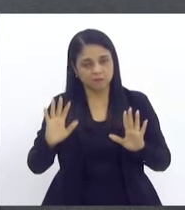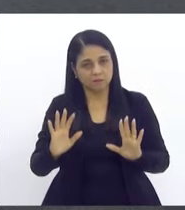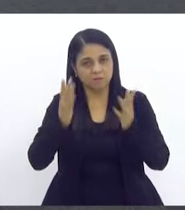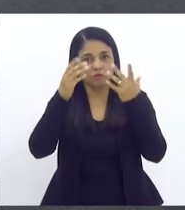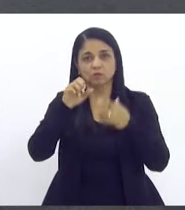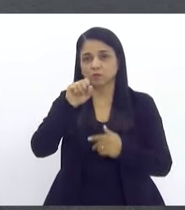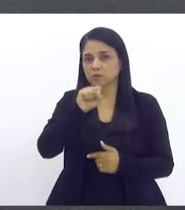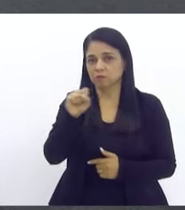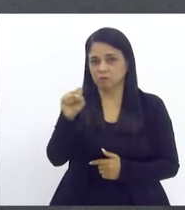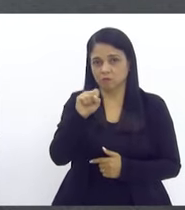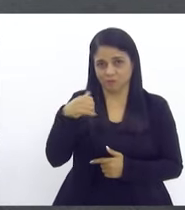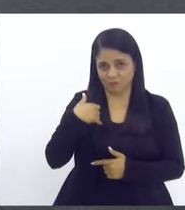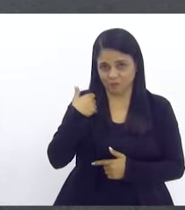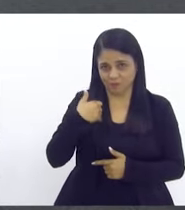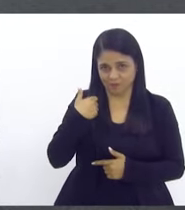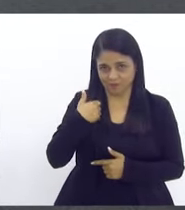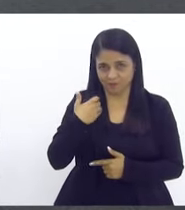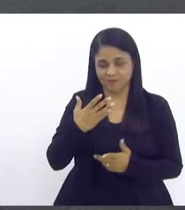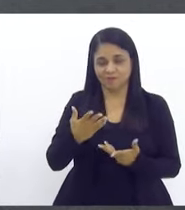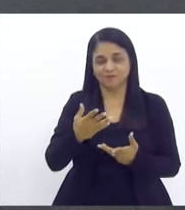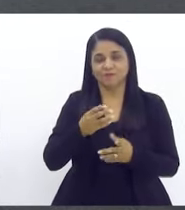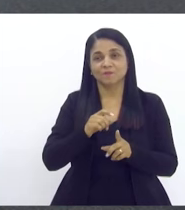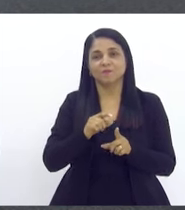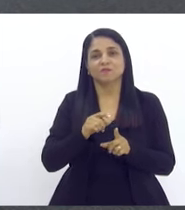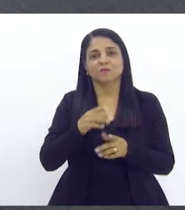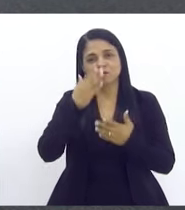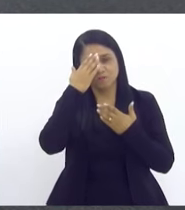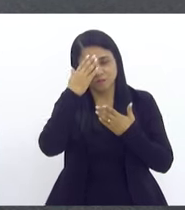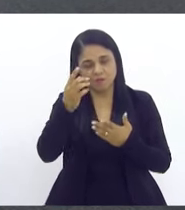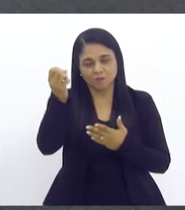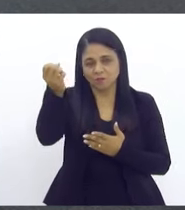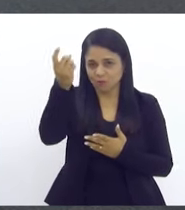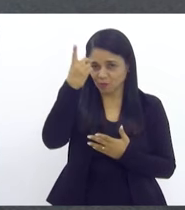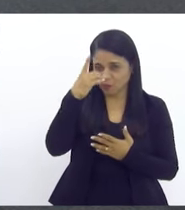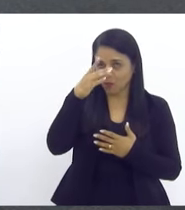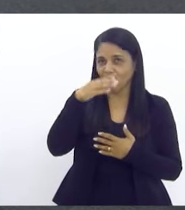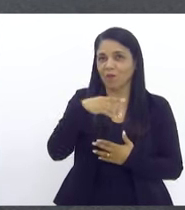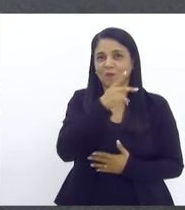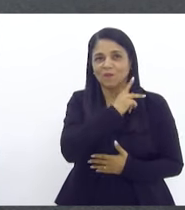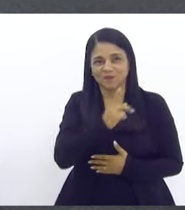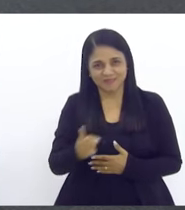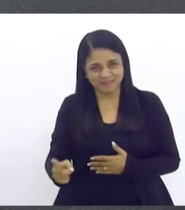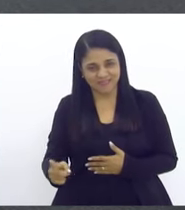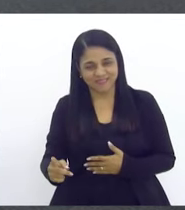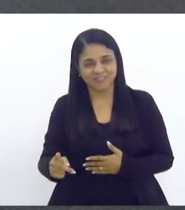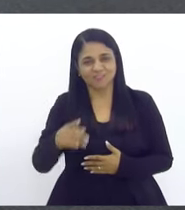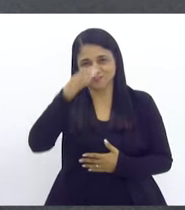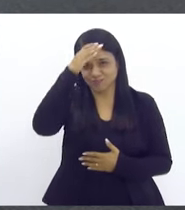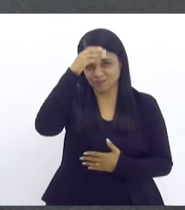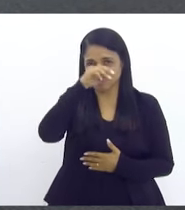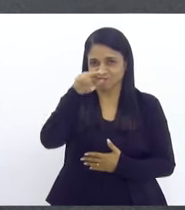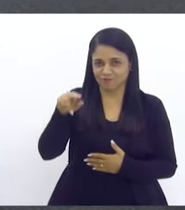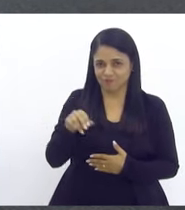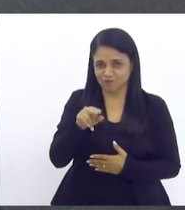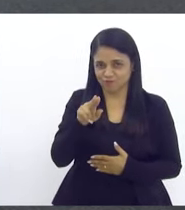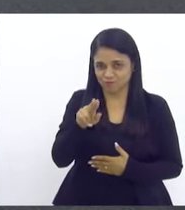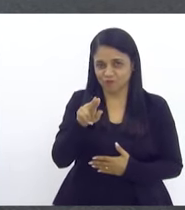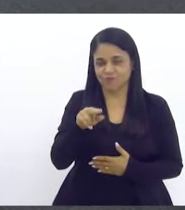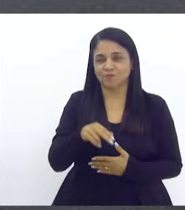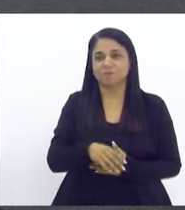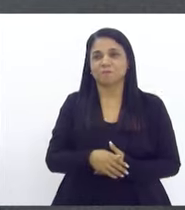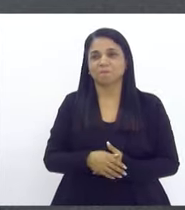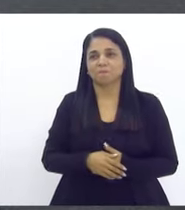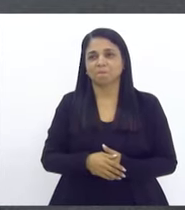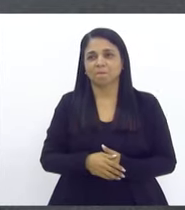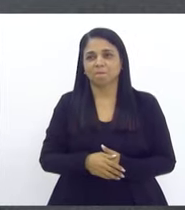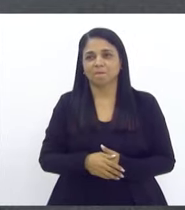muito obrigado e obrigado pelo talento. Presidenta, presidenta Tia Ju, olha só,